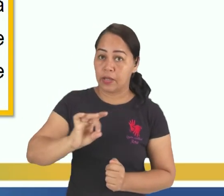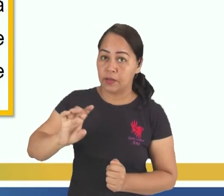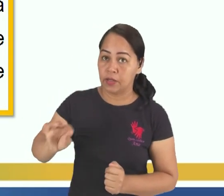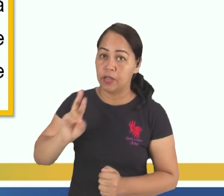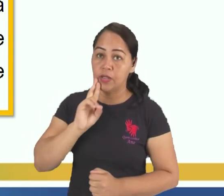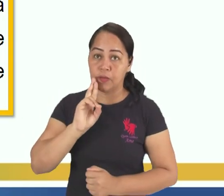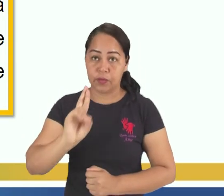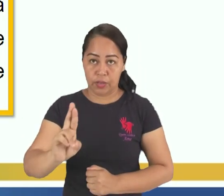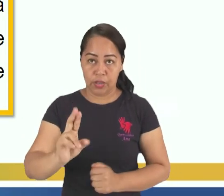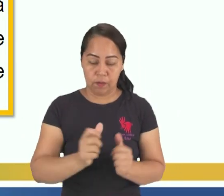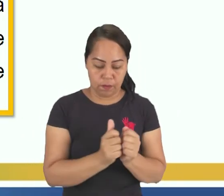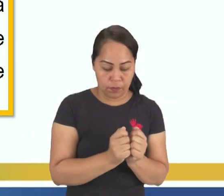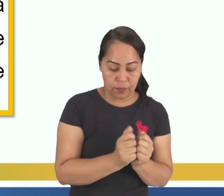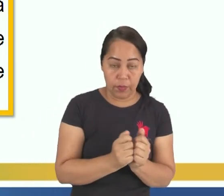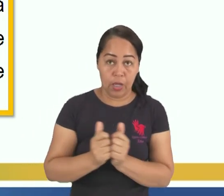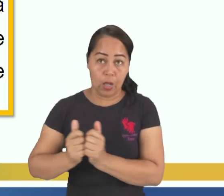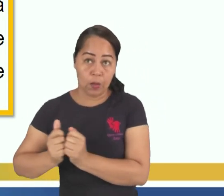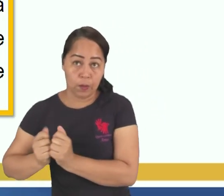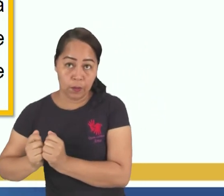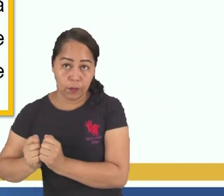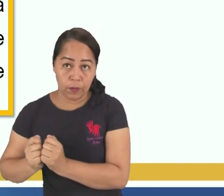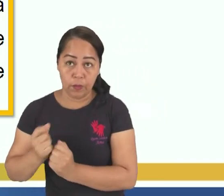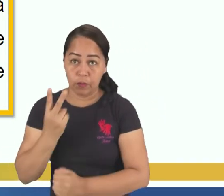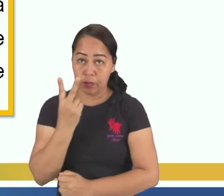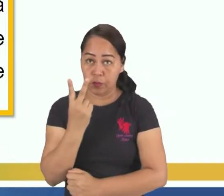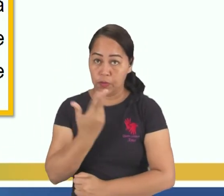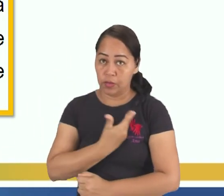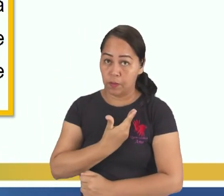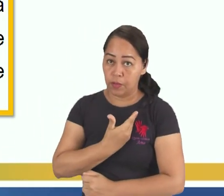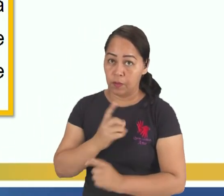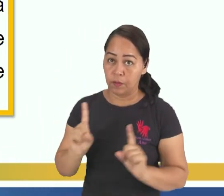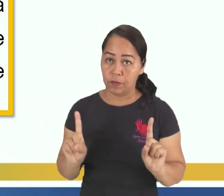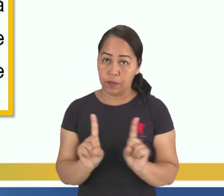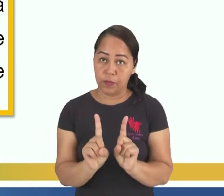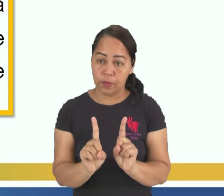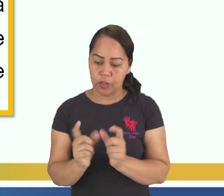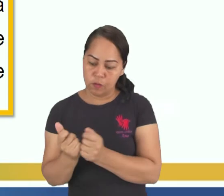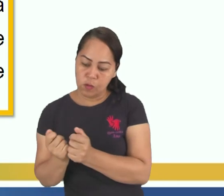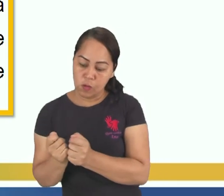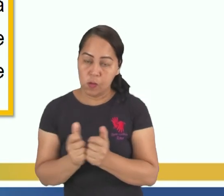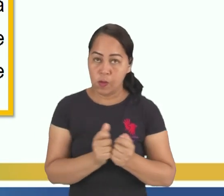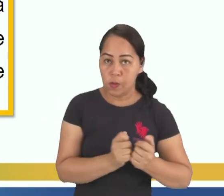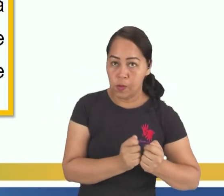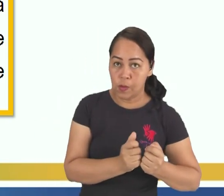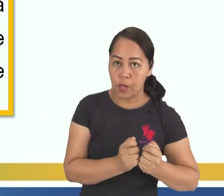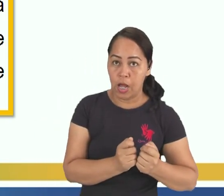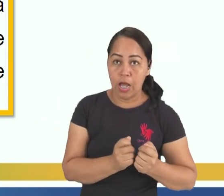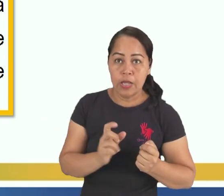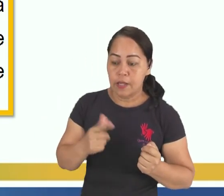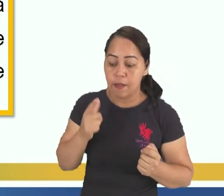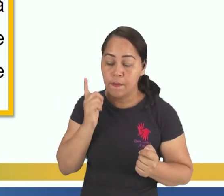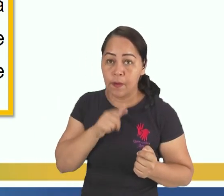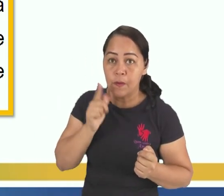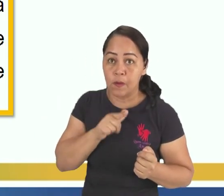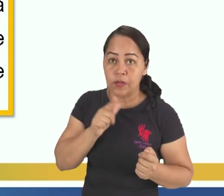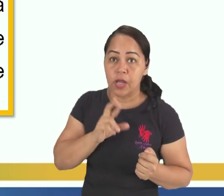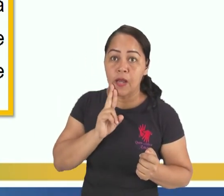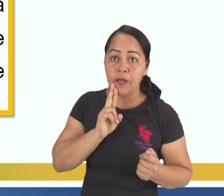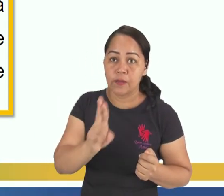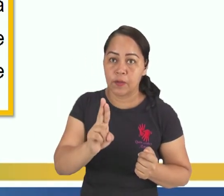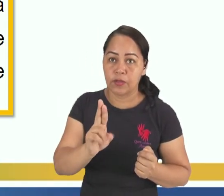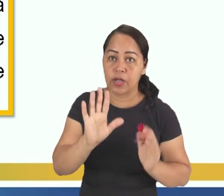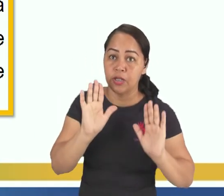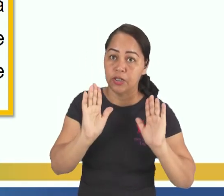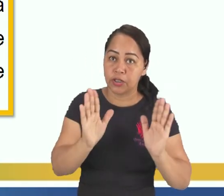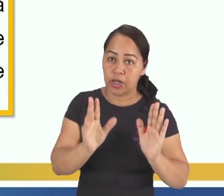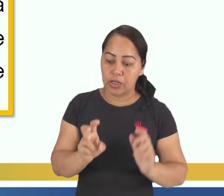em seu celular. E ao final de 10 rodadas, venceria quem acertasse mais questões. Na quinta rodada